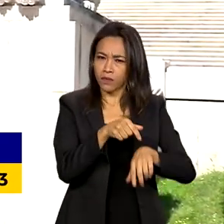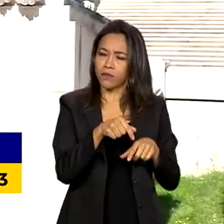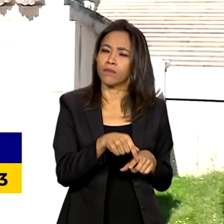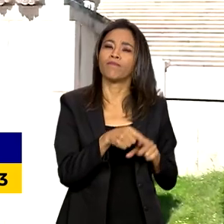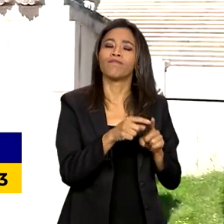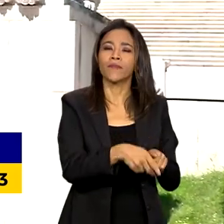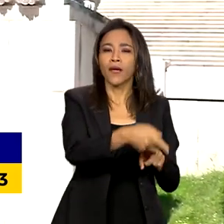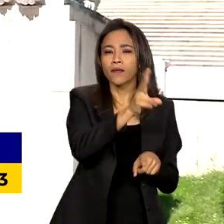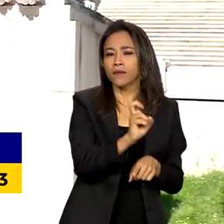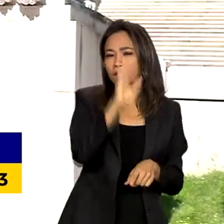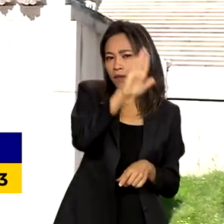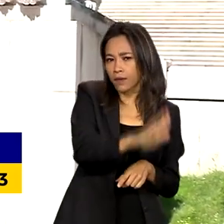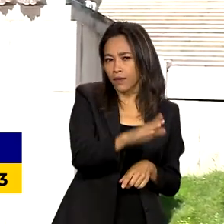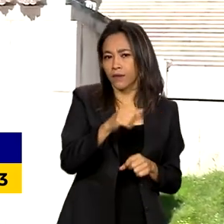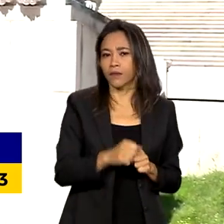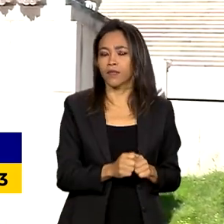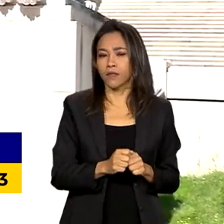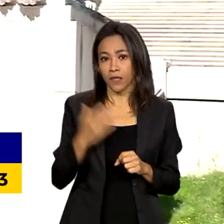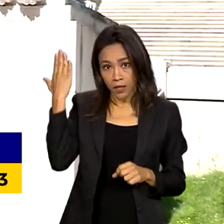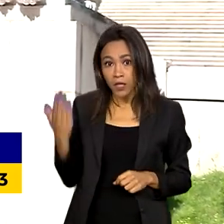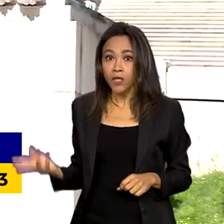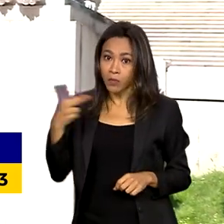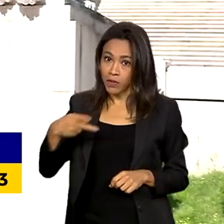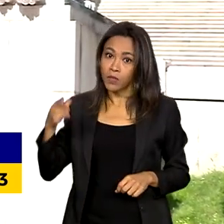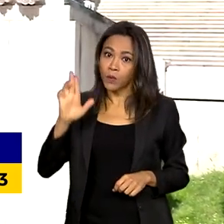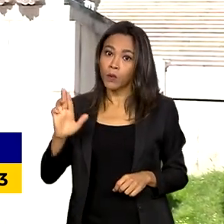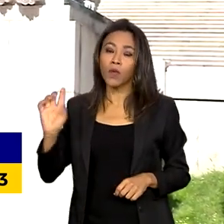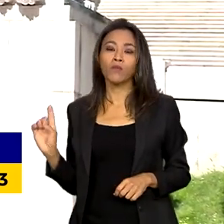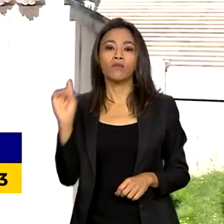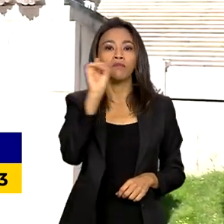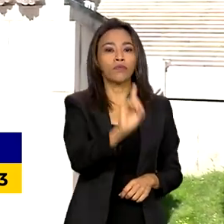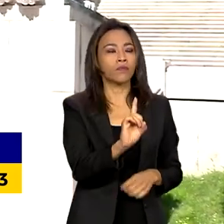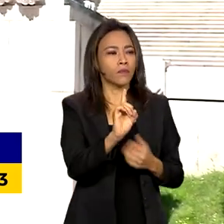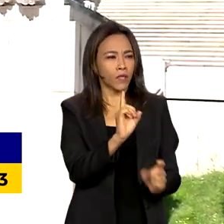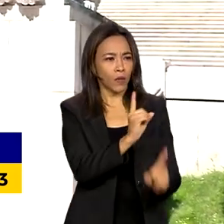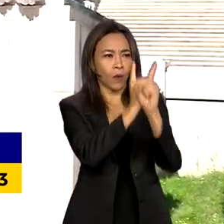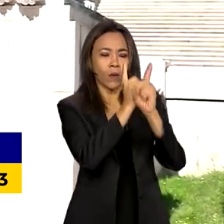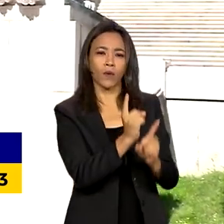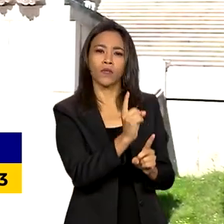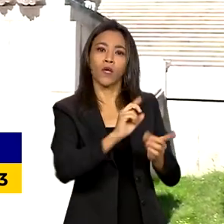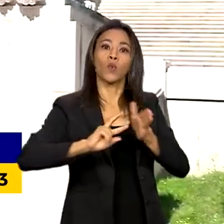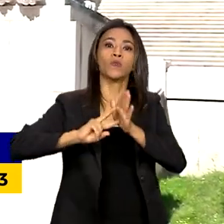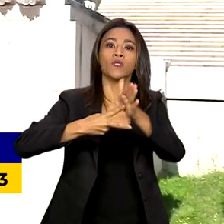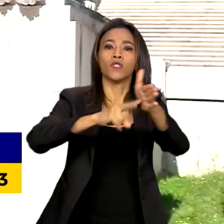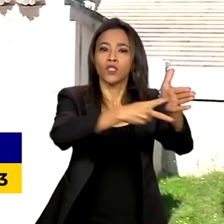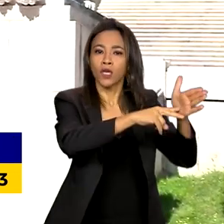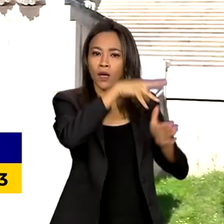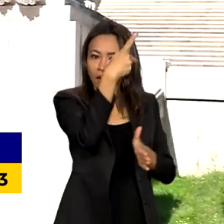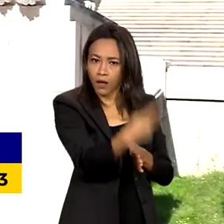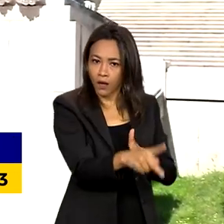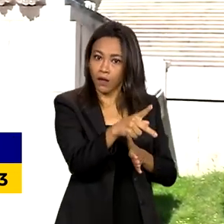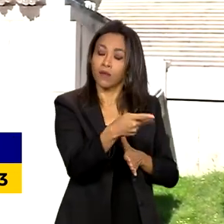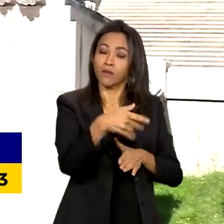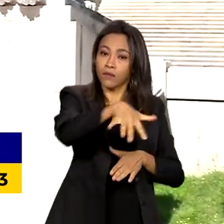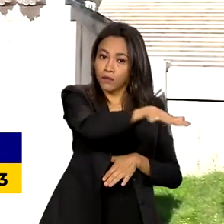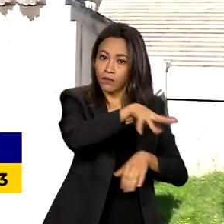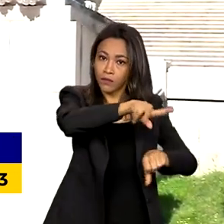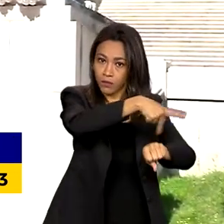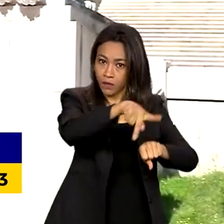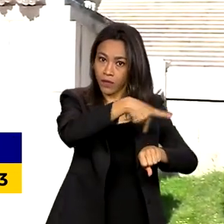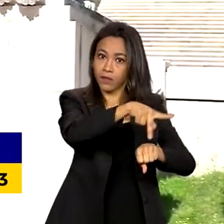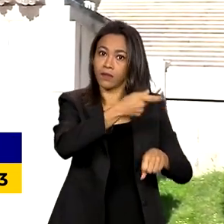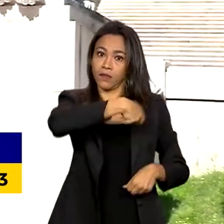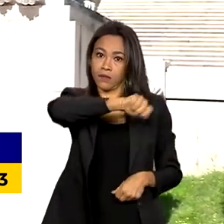Está previsto, então, que o presidente Lula tenha um encontro com as centrais sindicais espanholas. E ao final do dia, o presidente